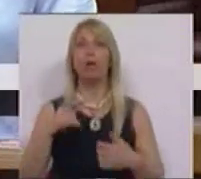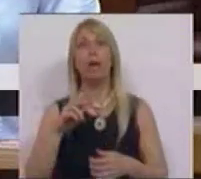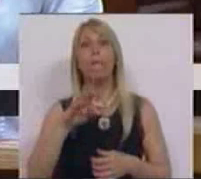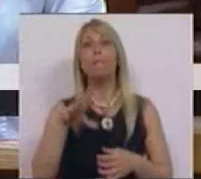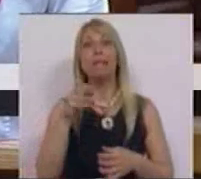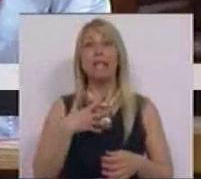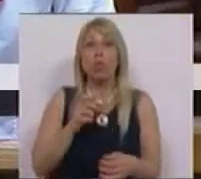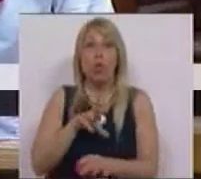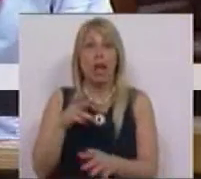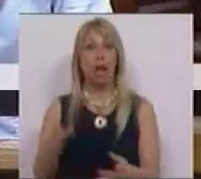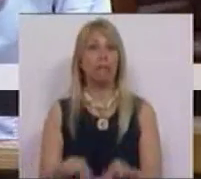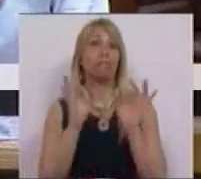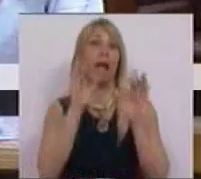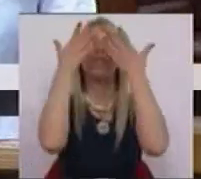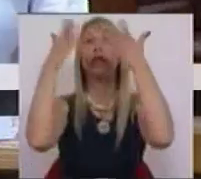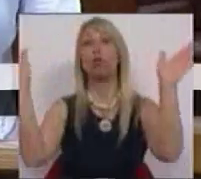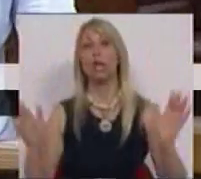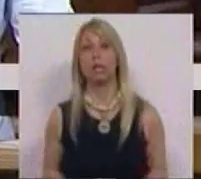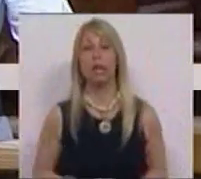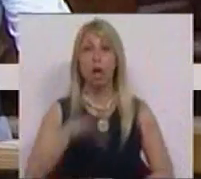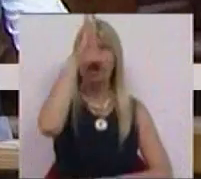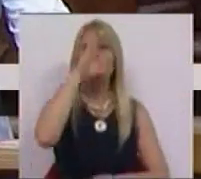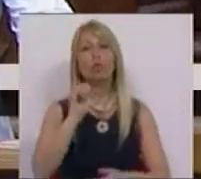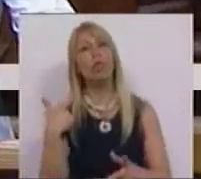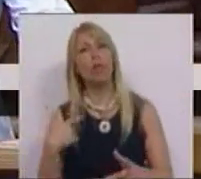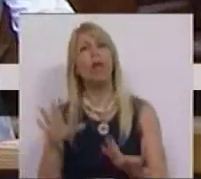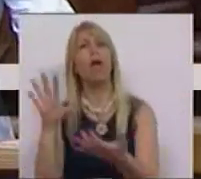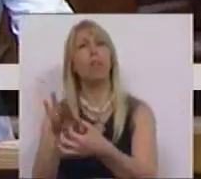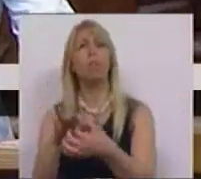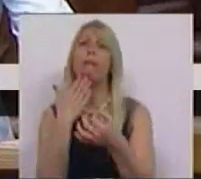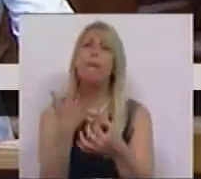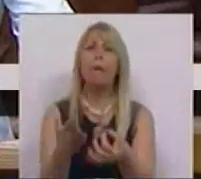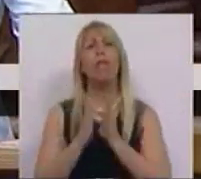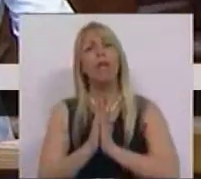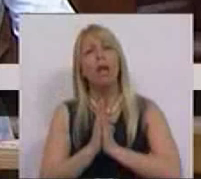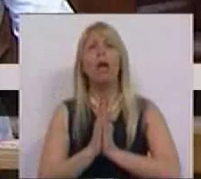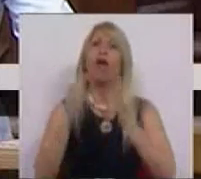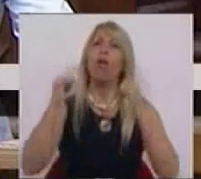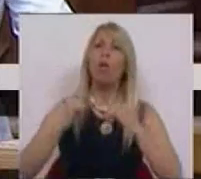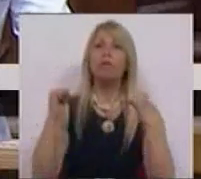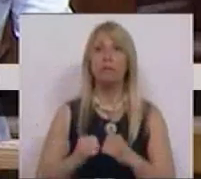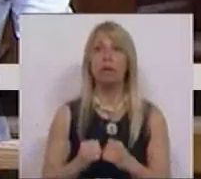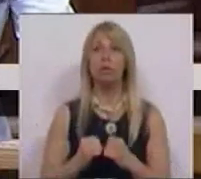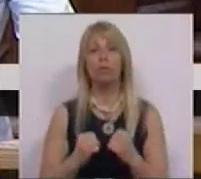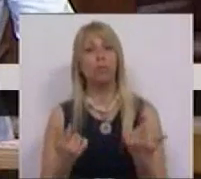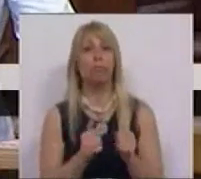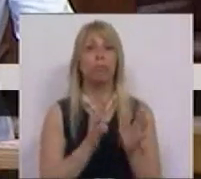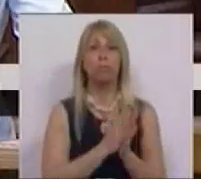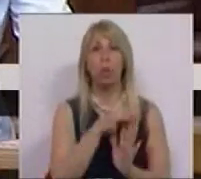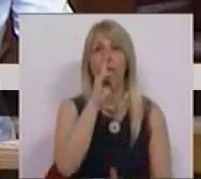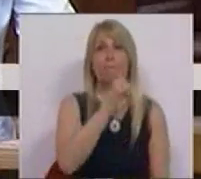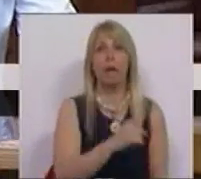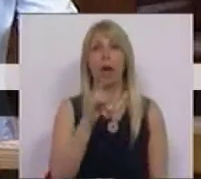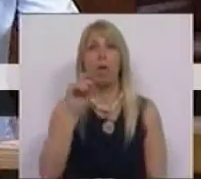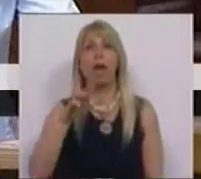chamada democracia, e os governantes, para lhe fazer a vontade, apelam a um consenso. E é o que repetem todos, de Merkel ao FMI,